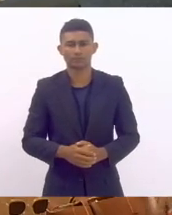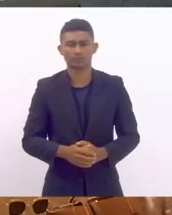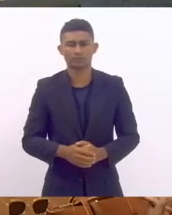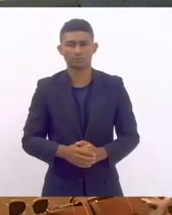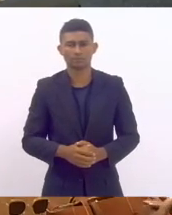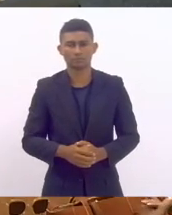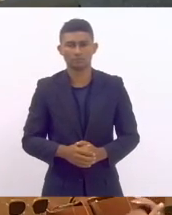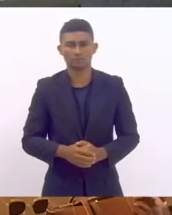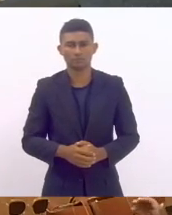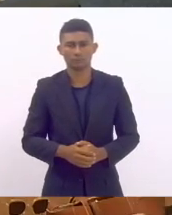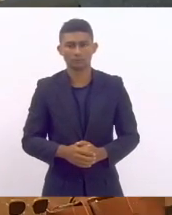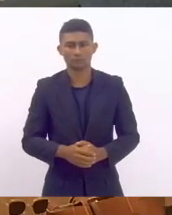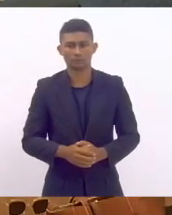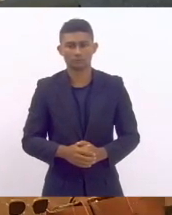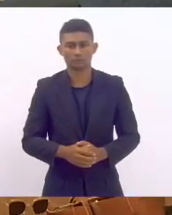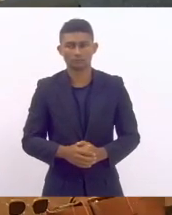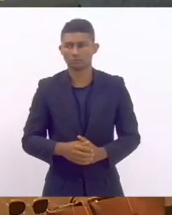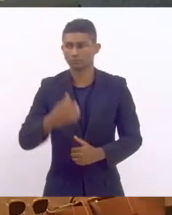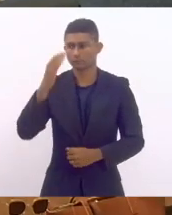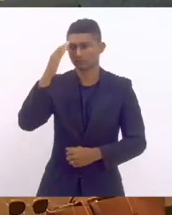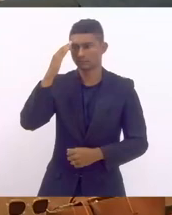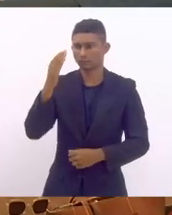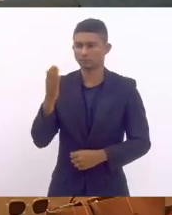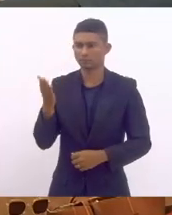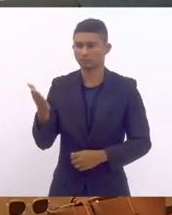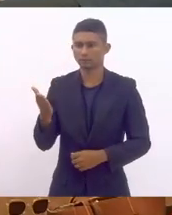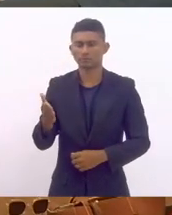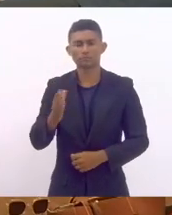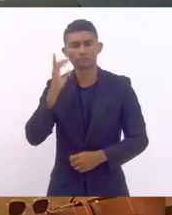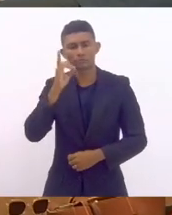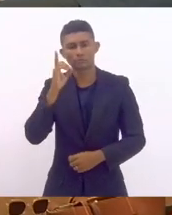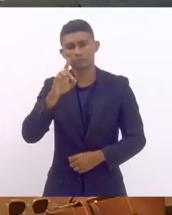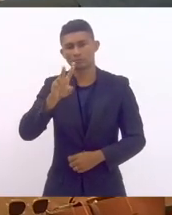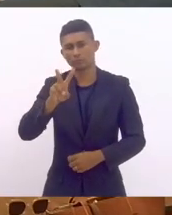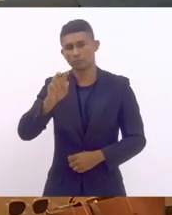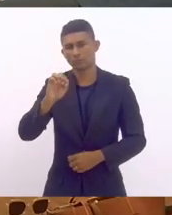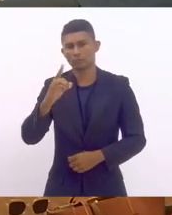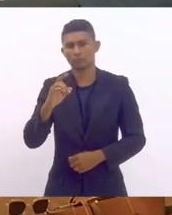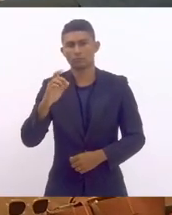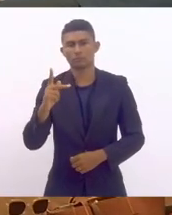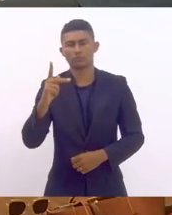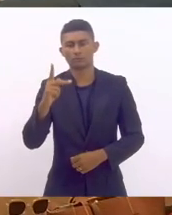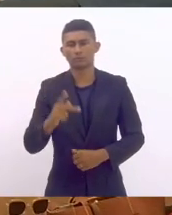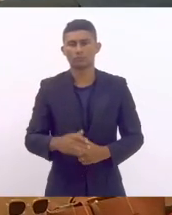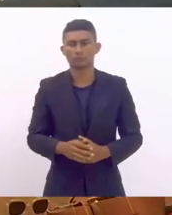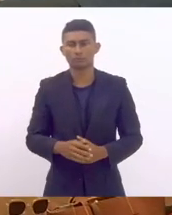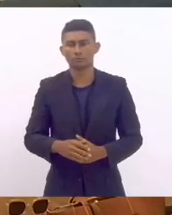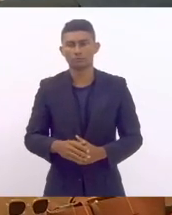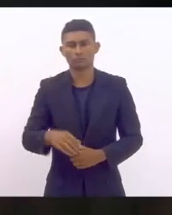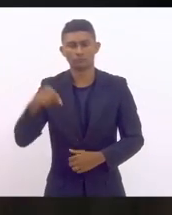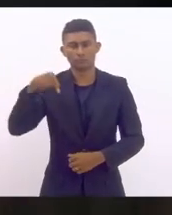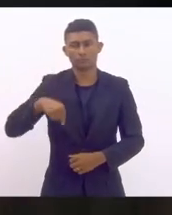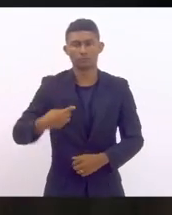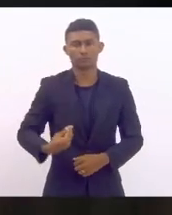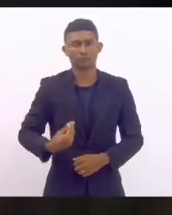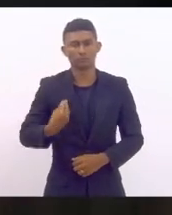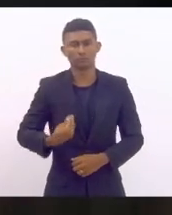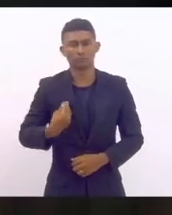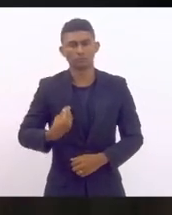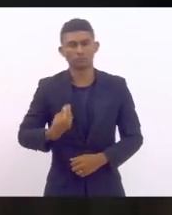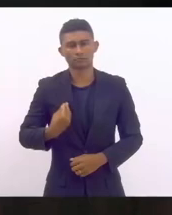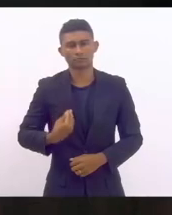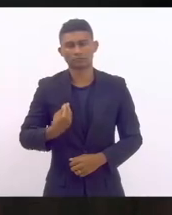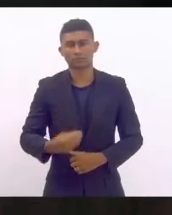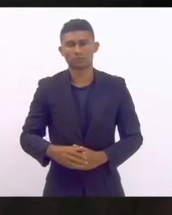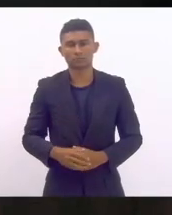e obrigado Deputado waldeck Carneiro queria registrar a presença